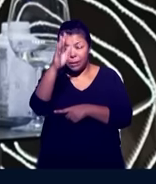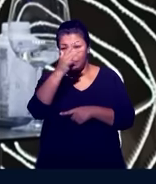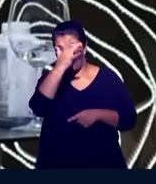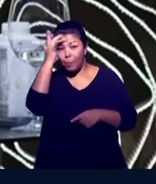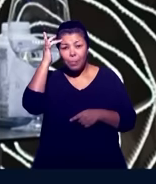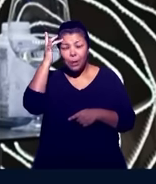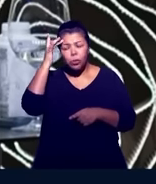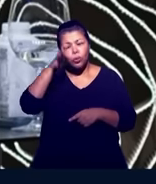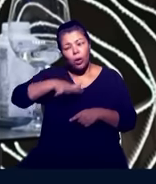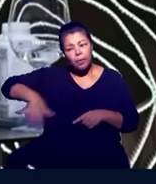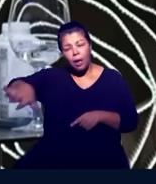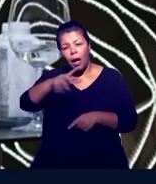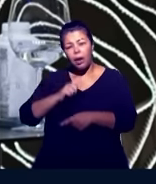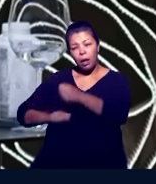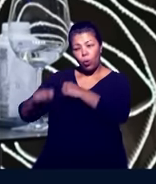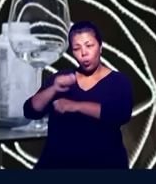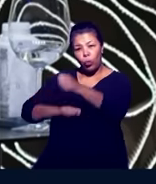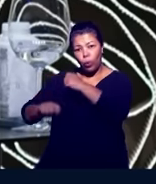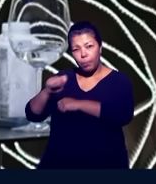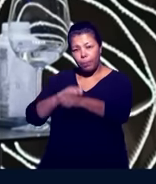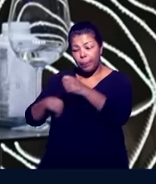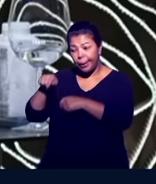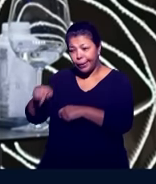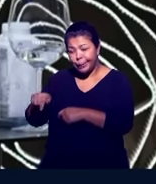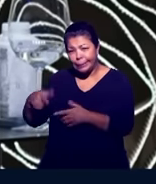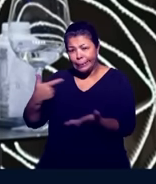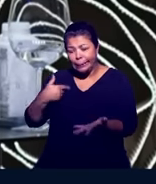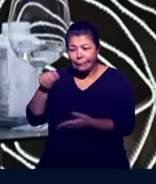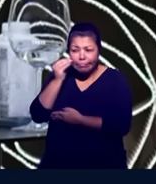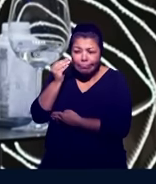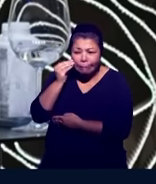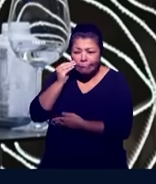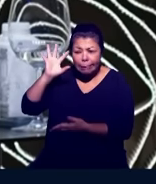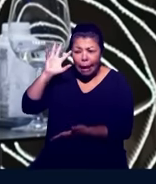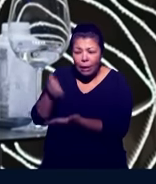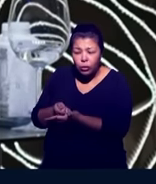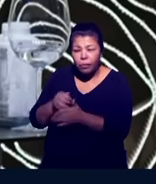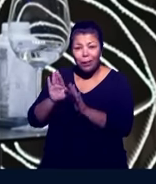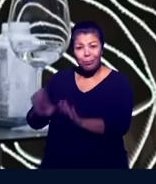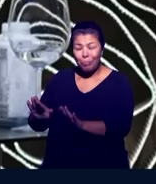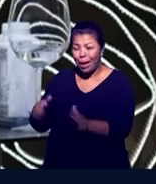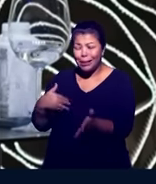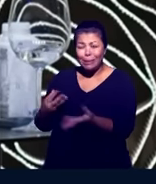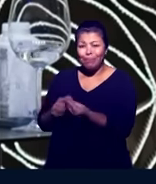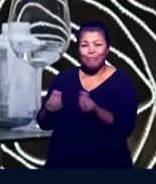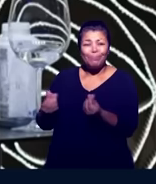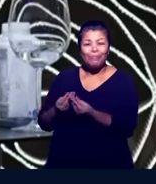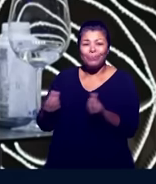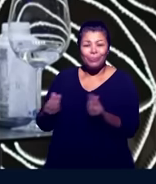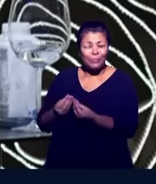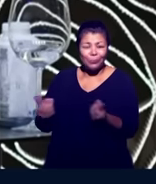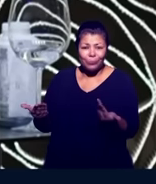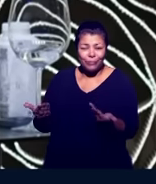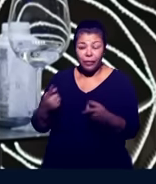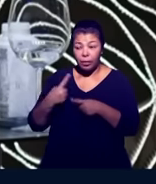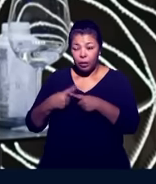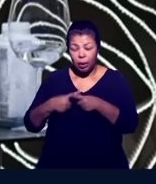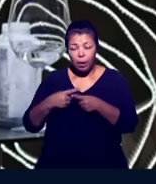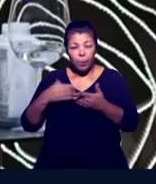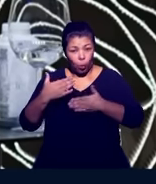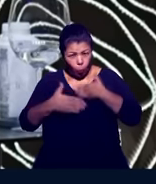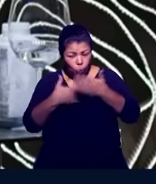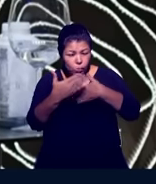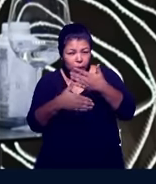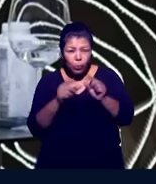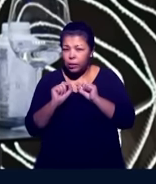debruçaram sobre esse assunto não faz o menor sentido né porque a consequência disso é